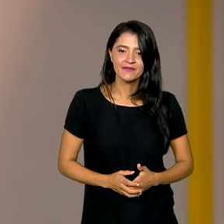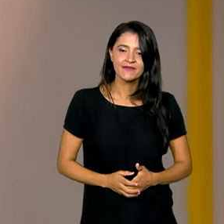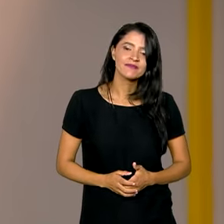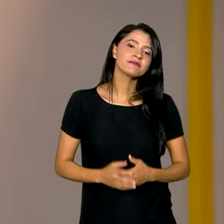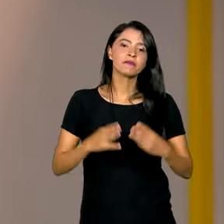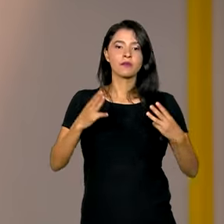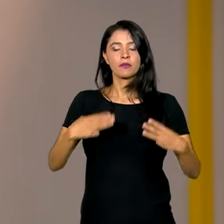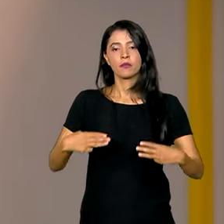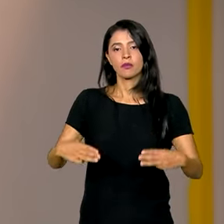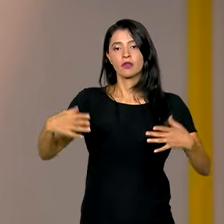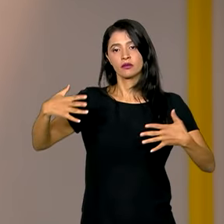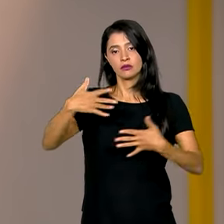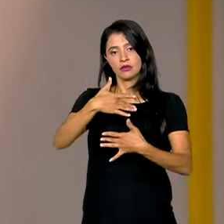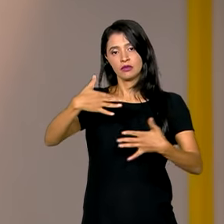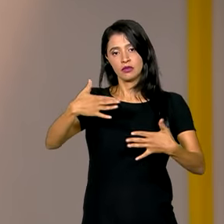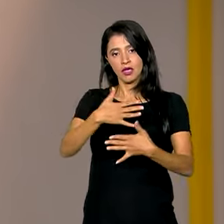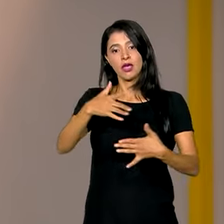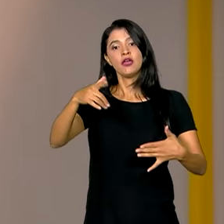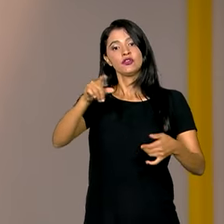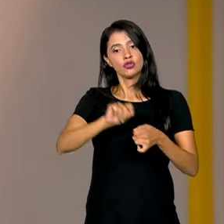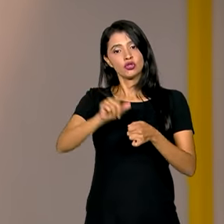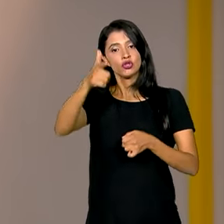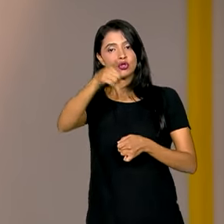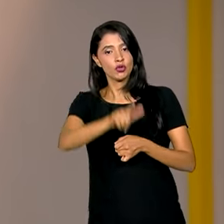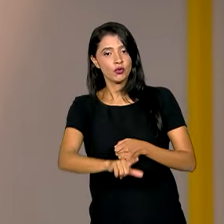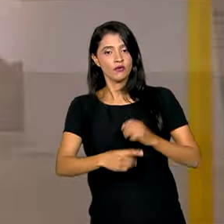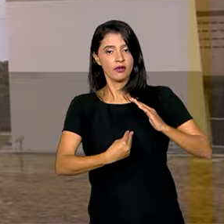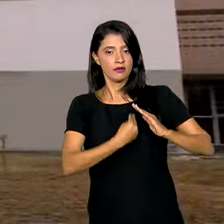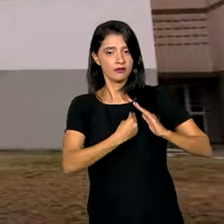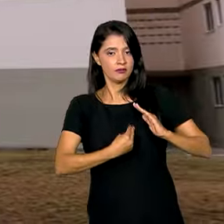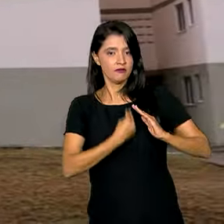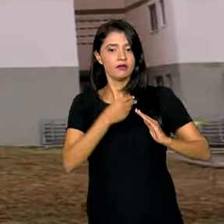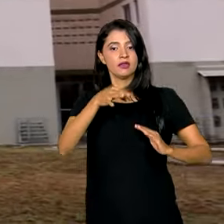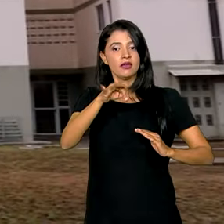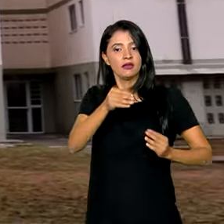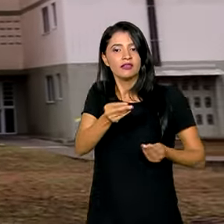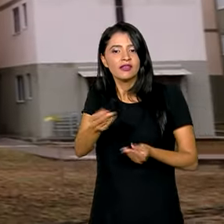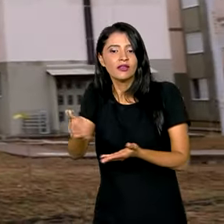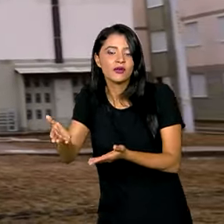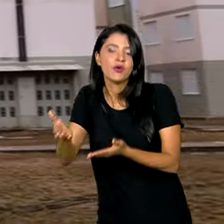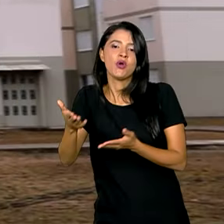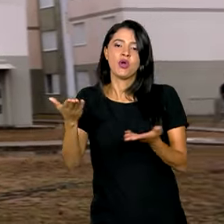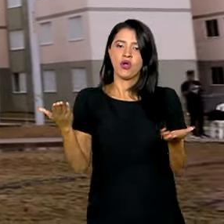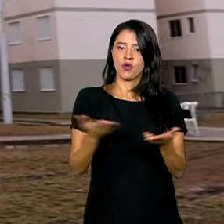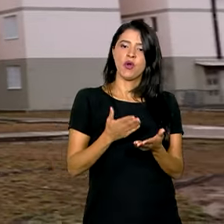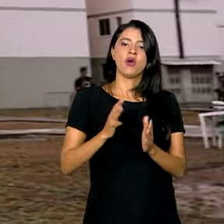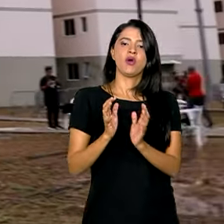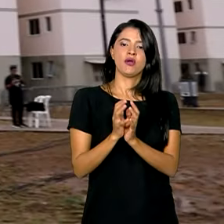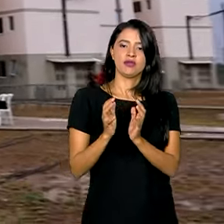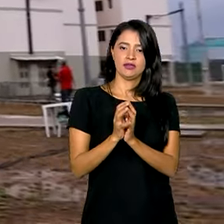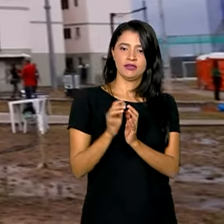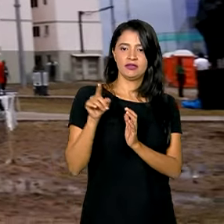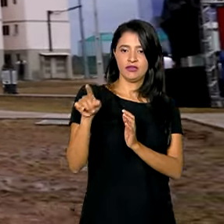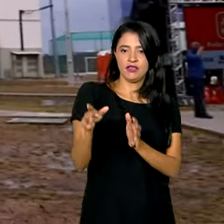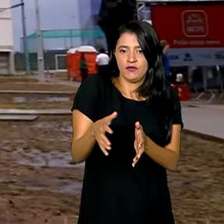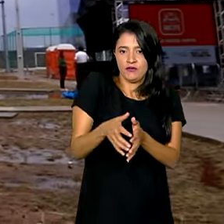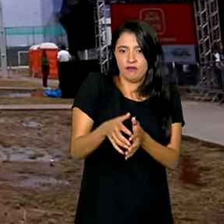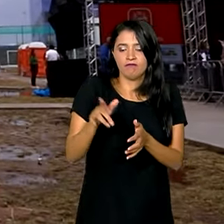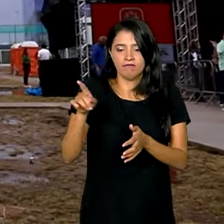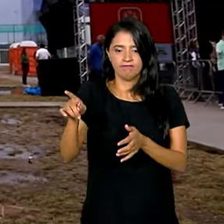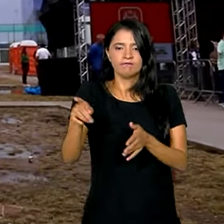O Ministério das Cidades fez mais uma entrega do programa Minha Casa Minha Vida, desta vez no Recife, em Pernambuco. As